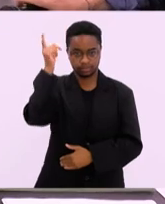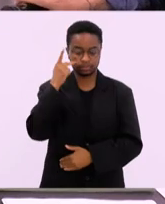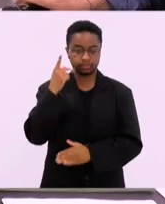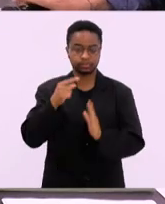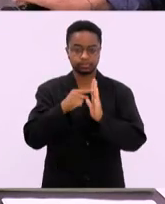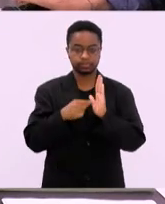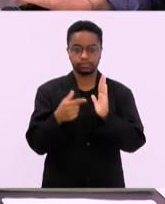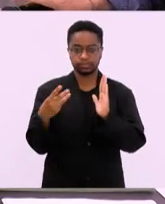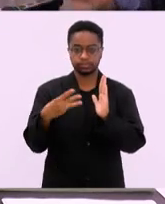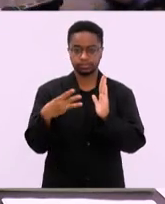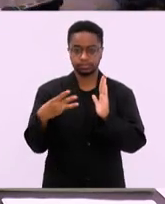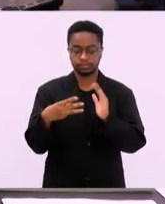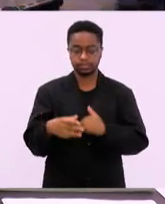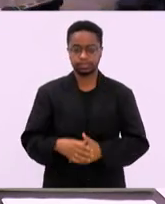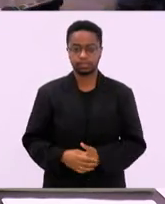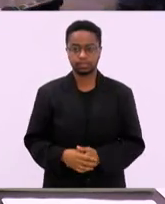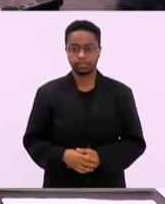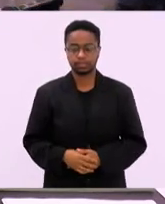pauta.